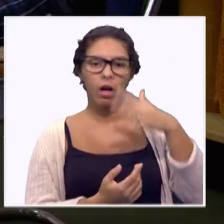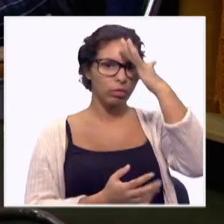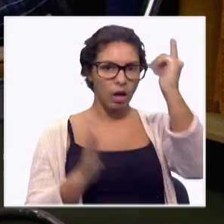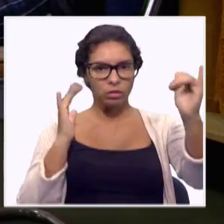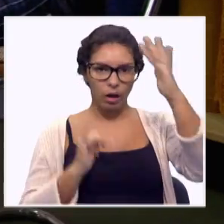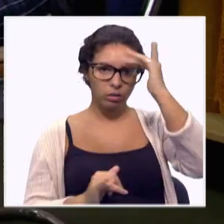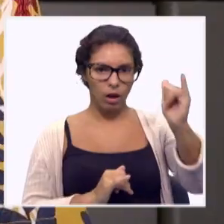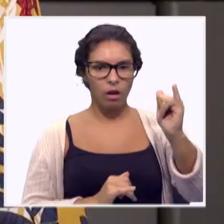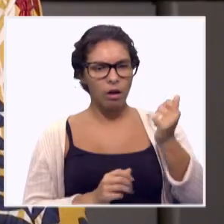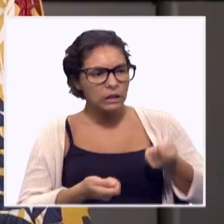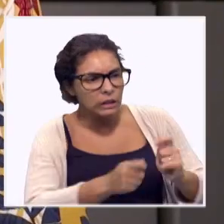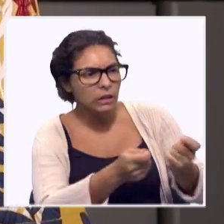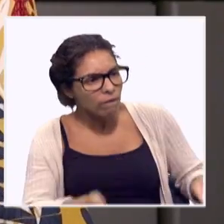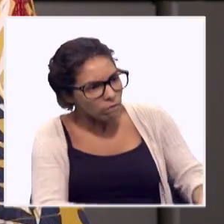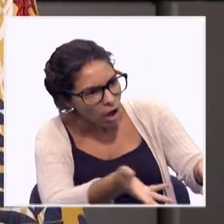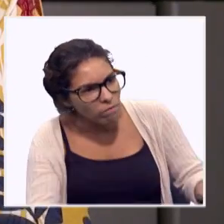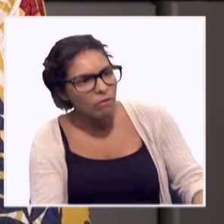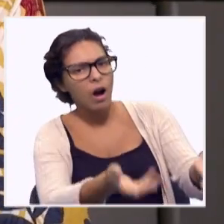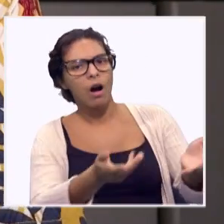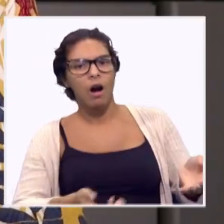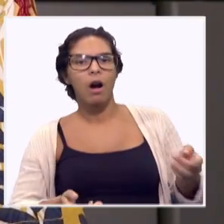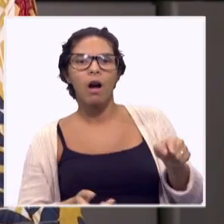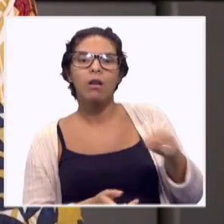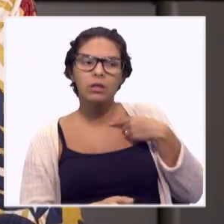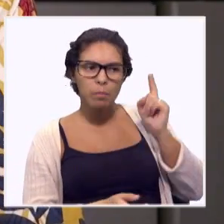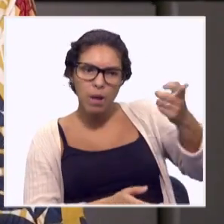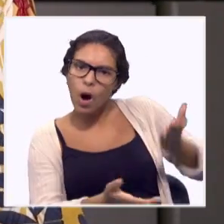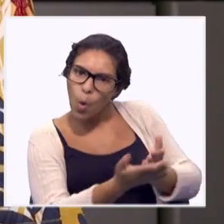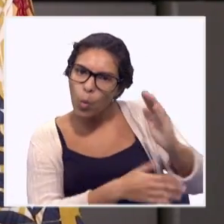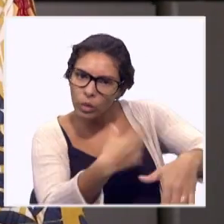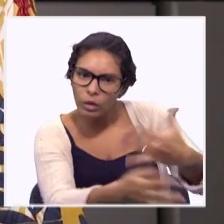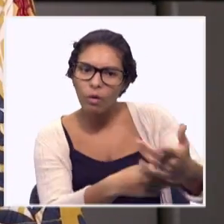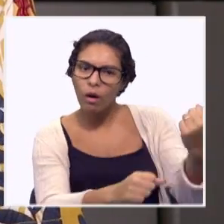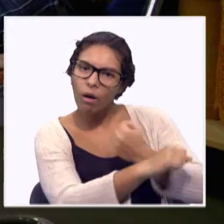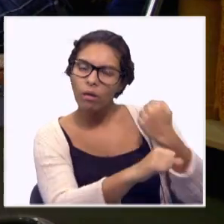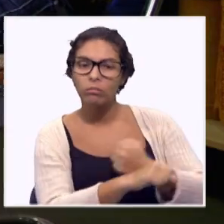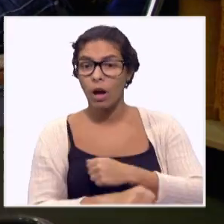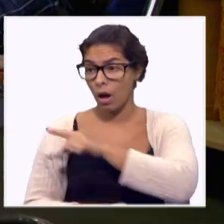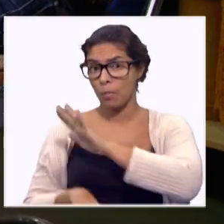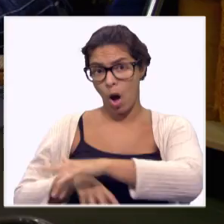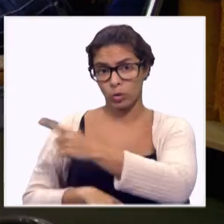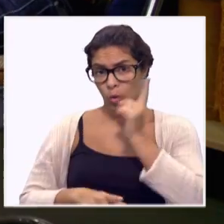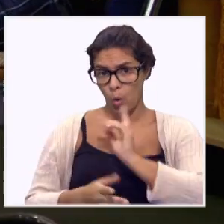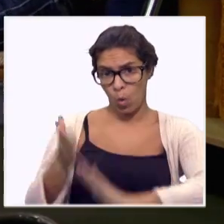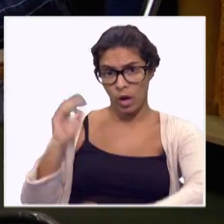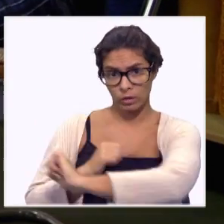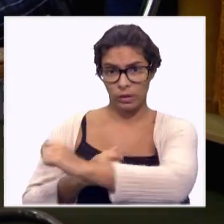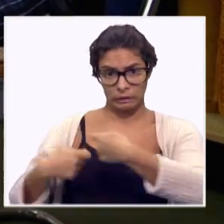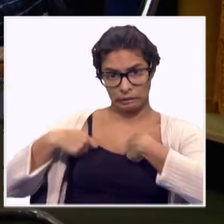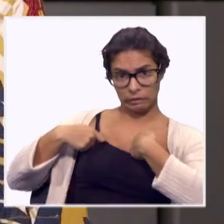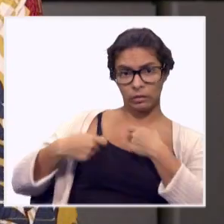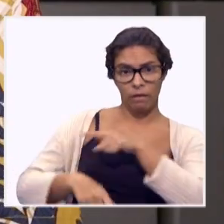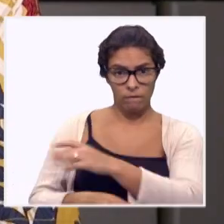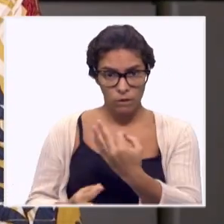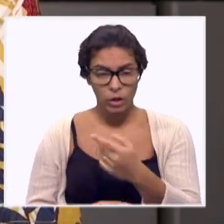aí, depois elas acabaram por incentivar e dizer que deveria continuar a fazer. Foram elas que de alguma forma te incentivaram